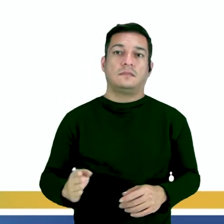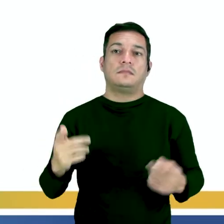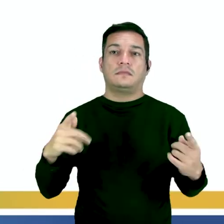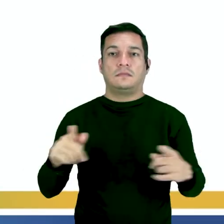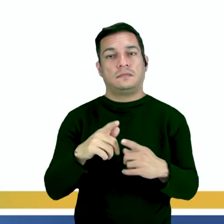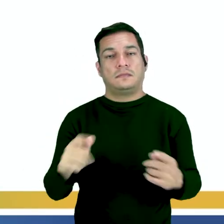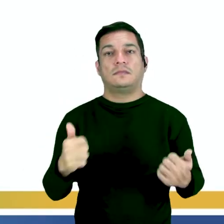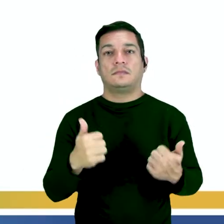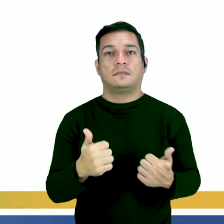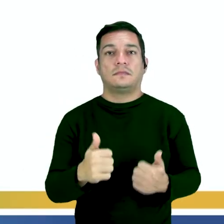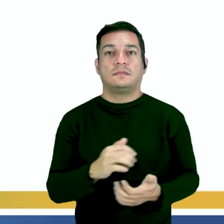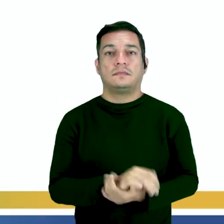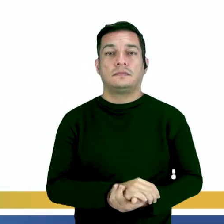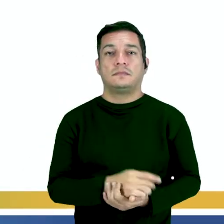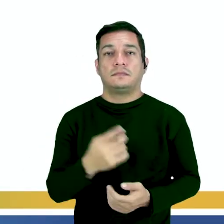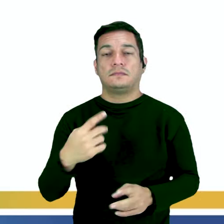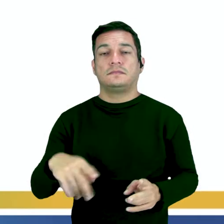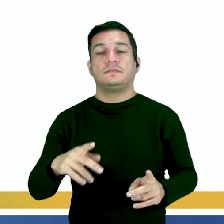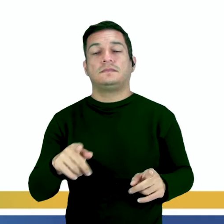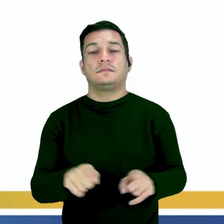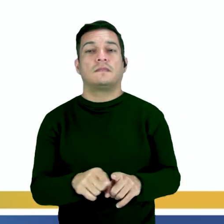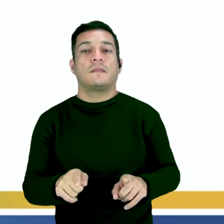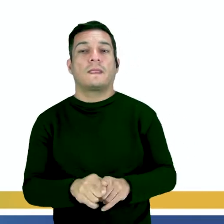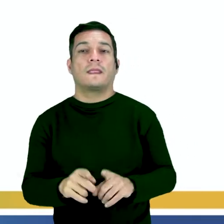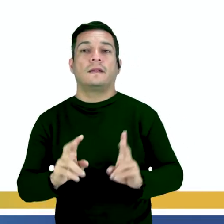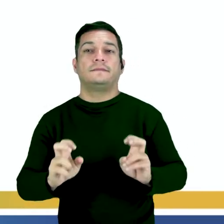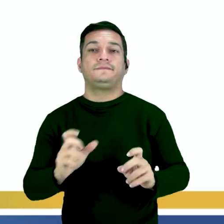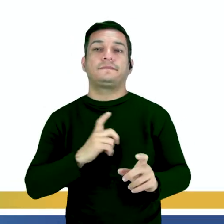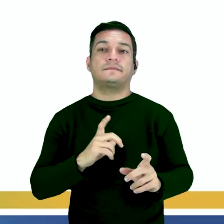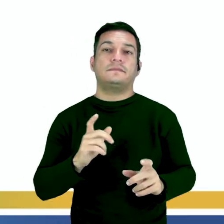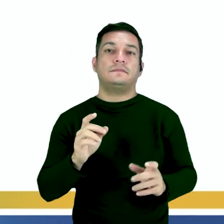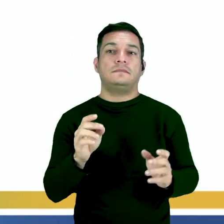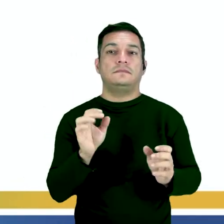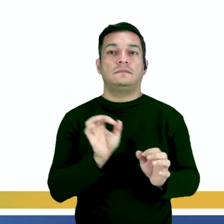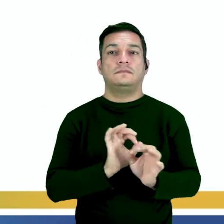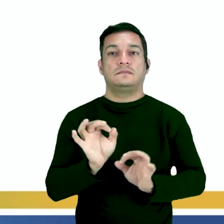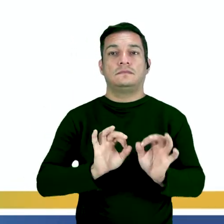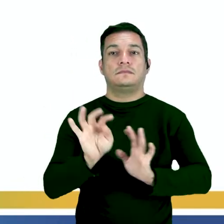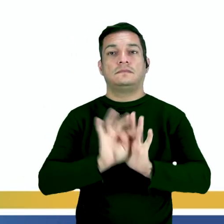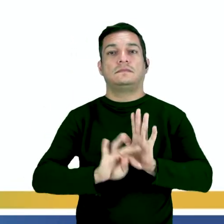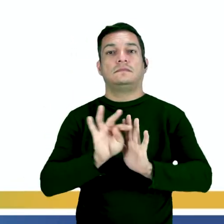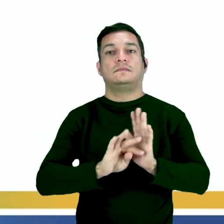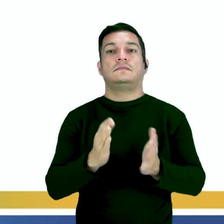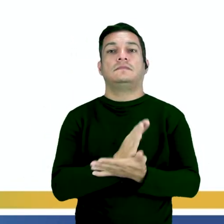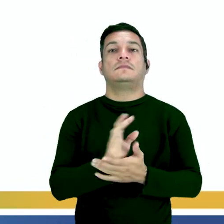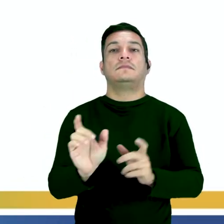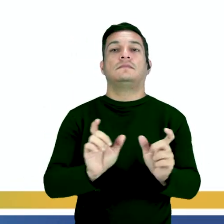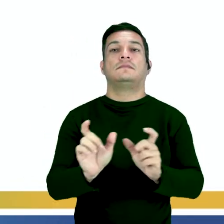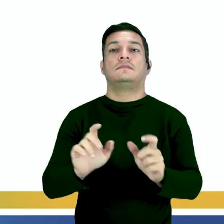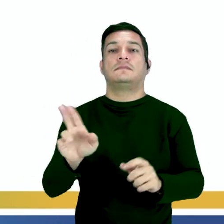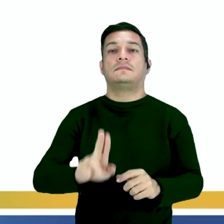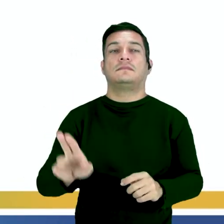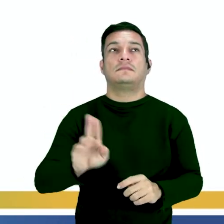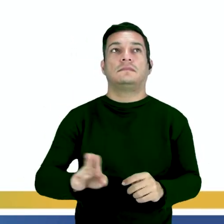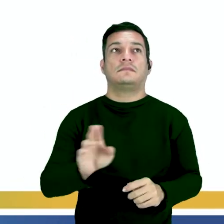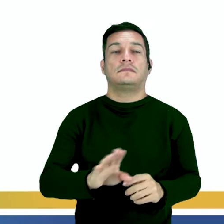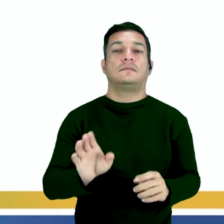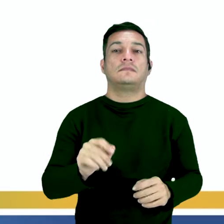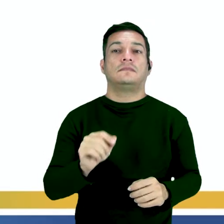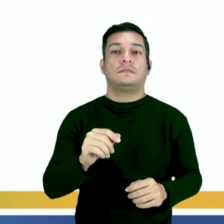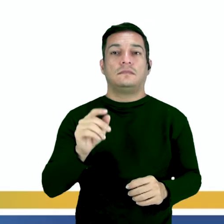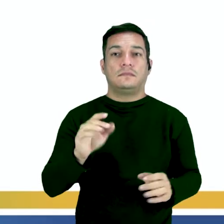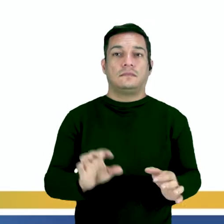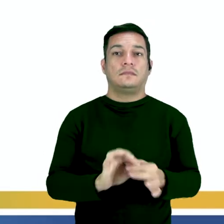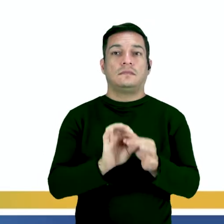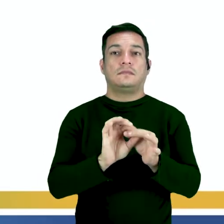bem? Devemos notar que, ao construir o texto, algumas palavras foram usadas para